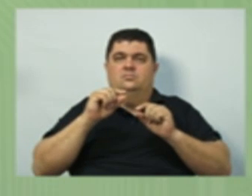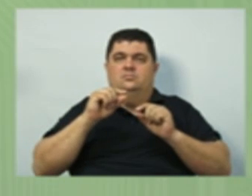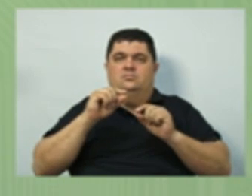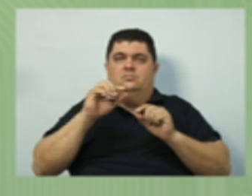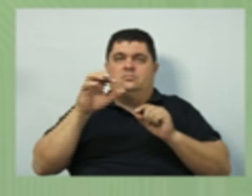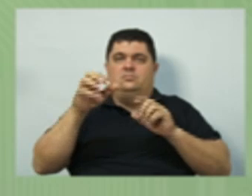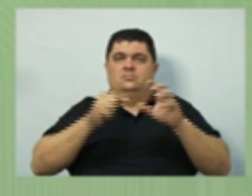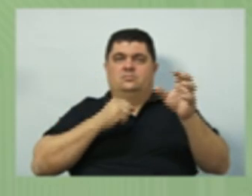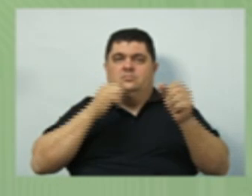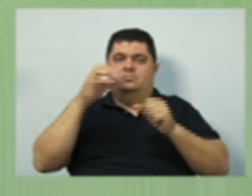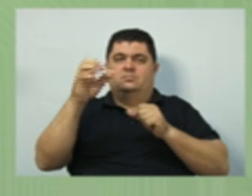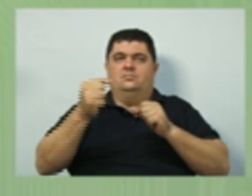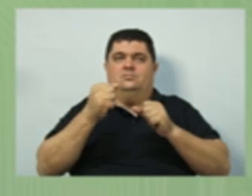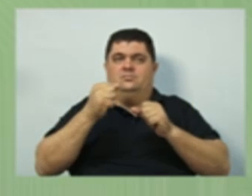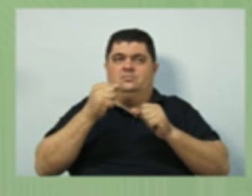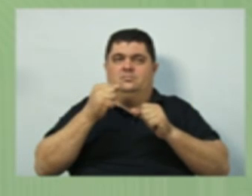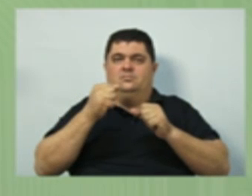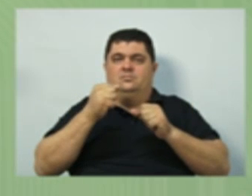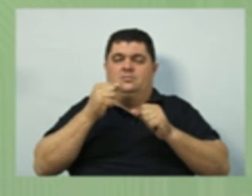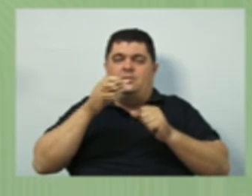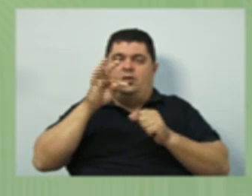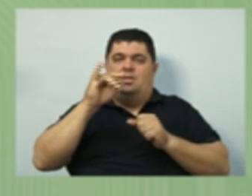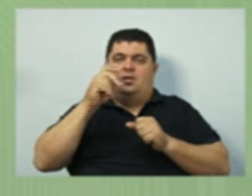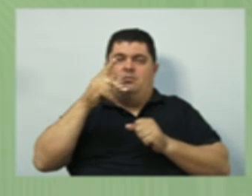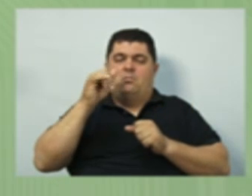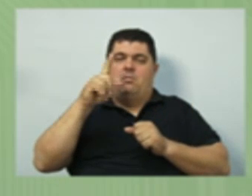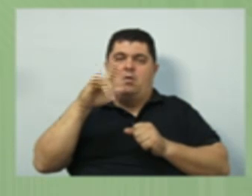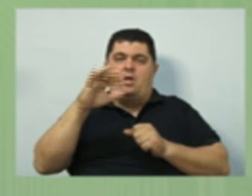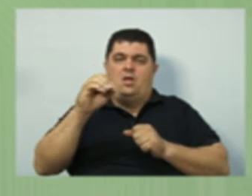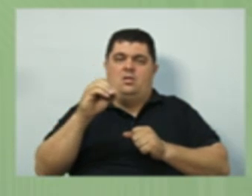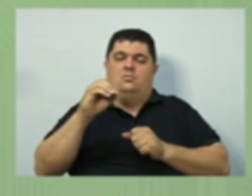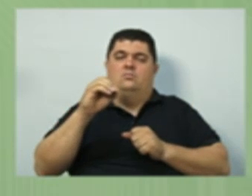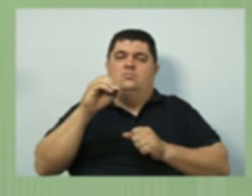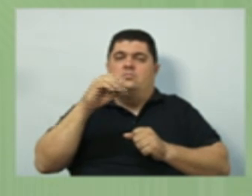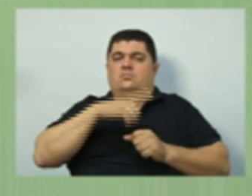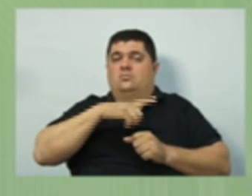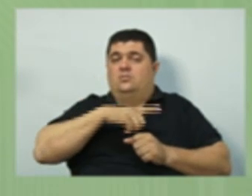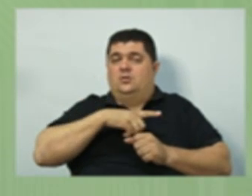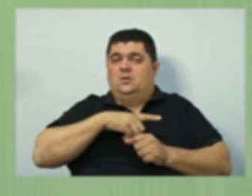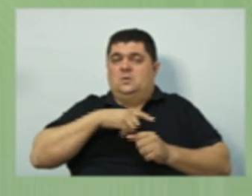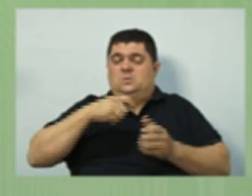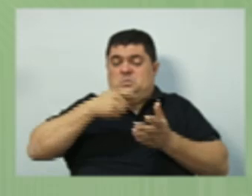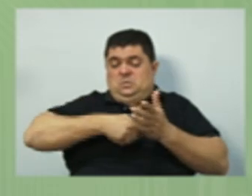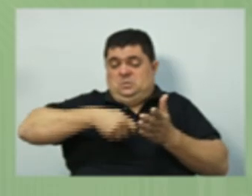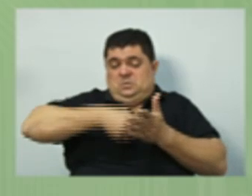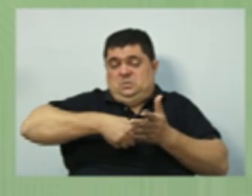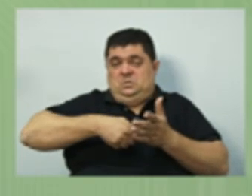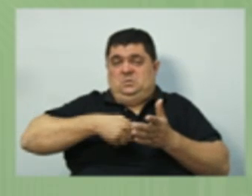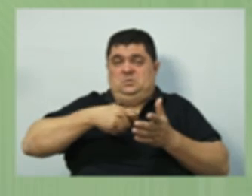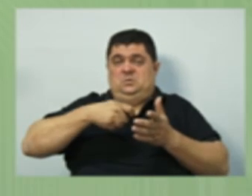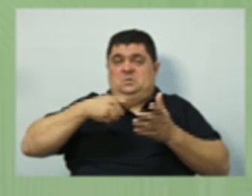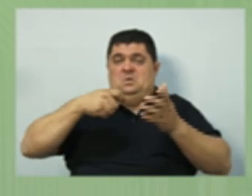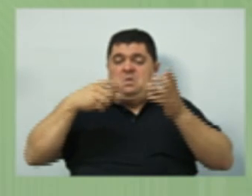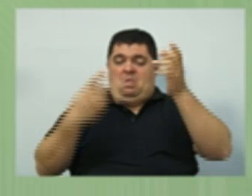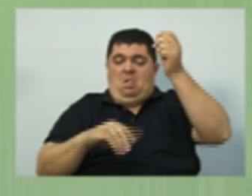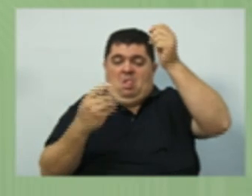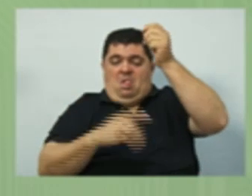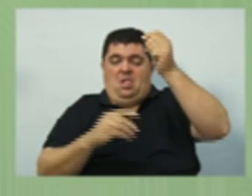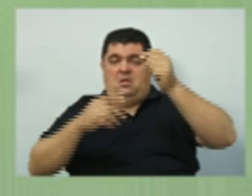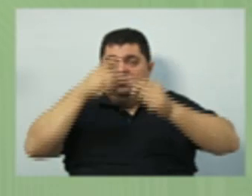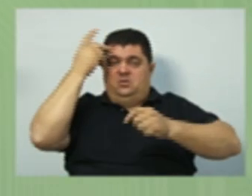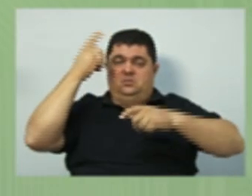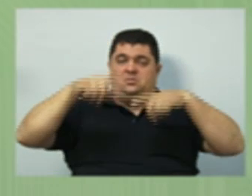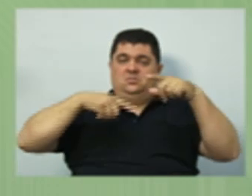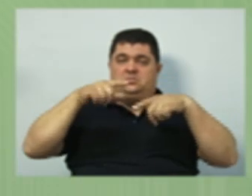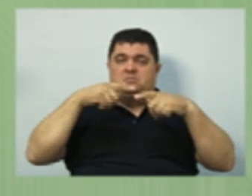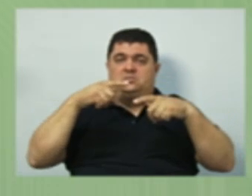pegaram esse tripalho, esses 3 paus, e utilizaram para torturar os